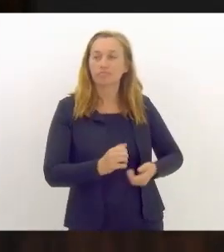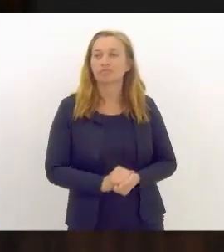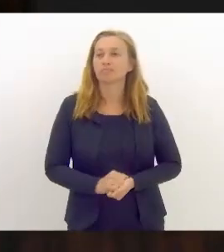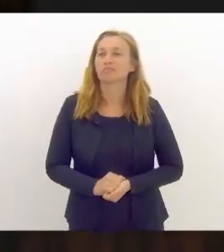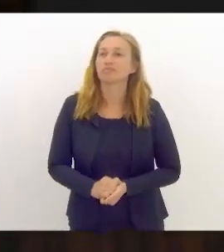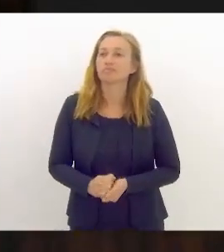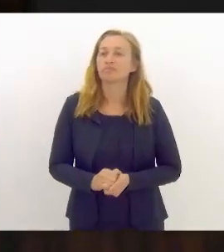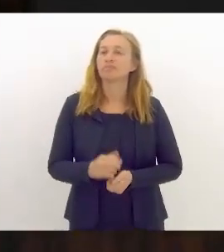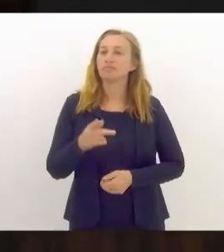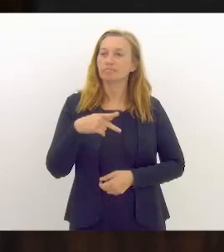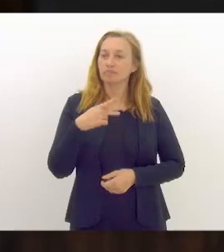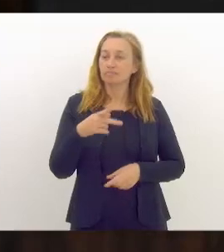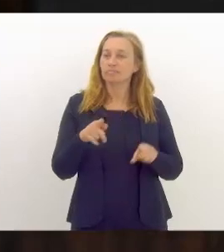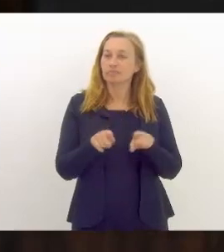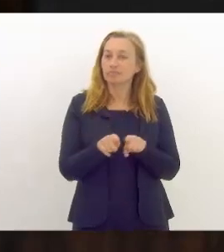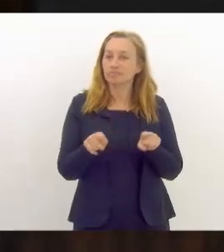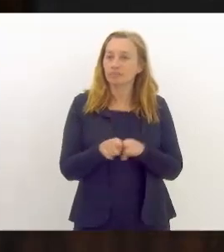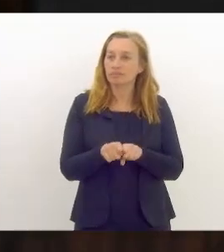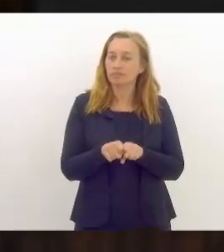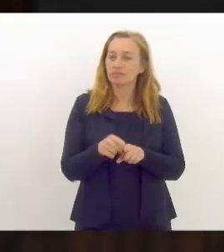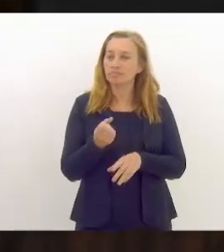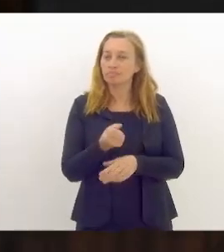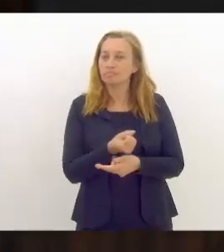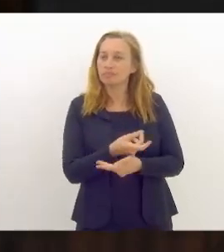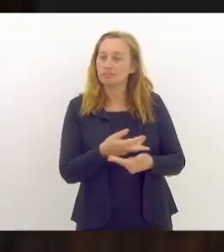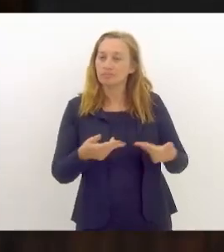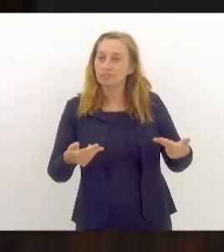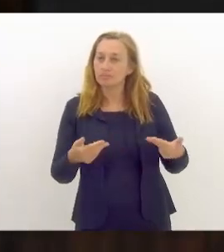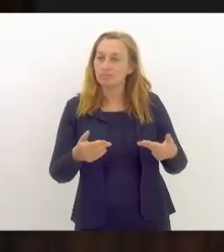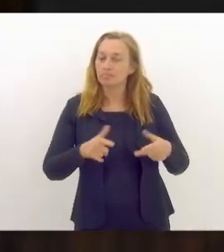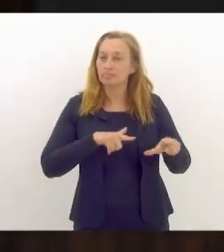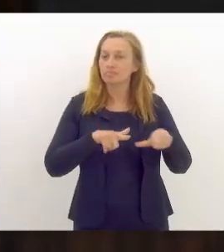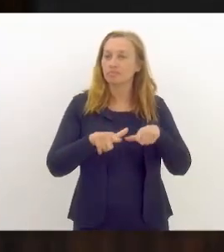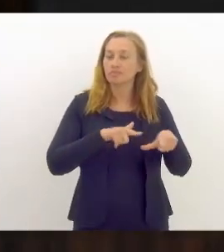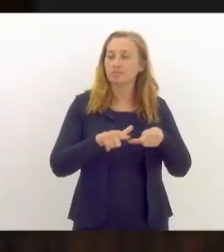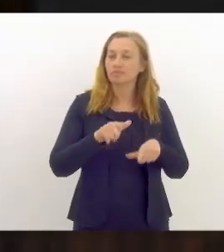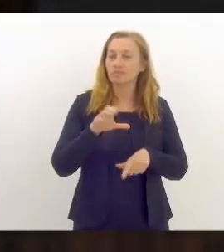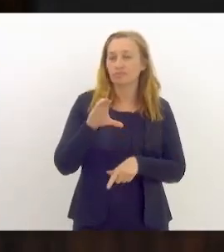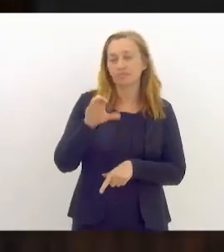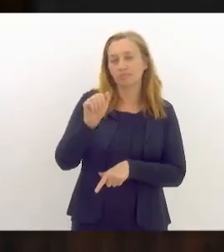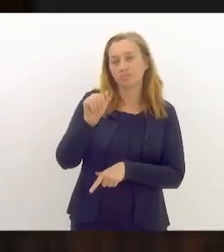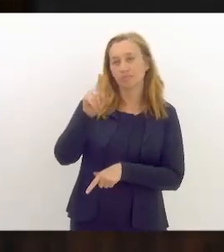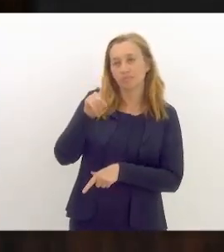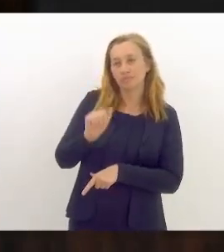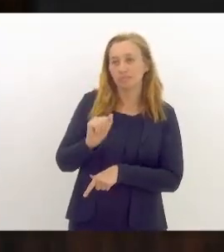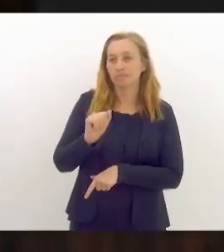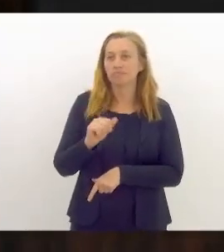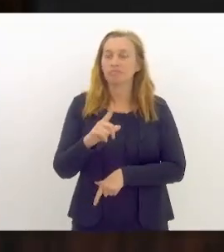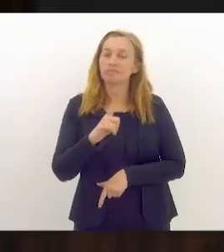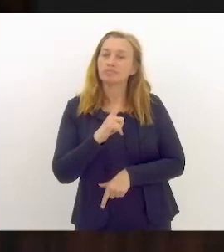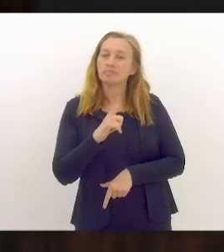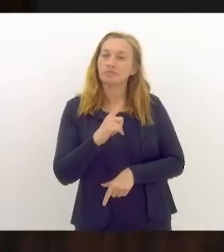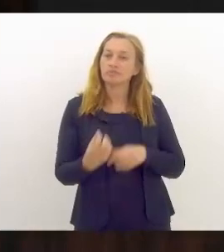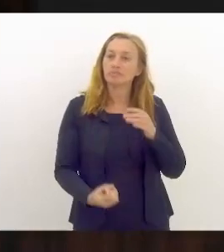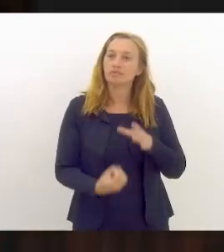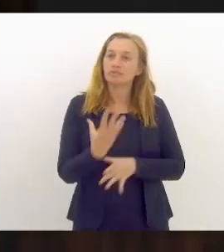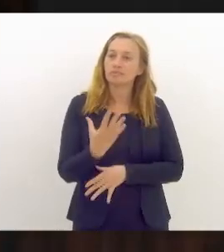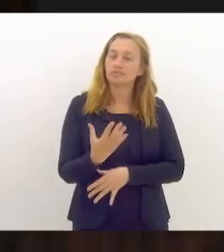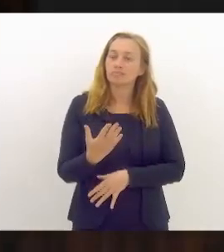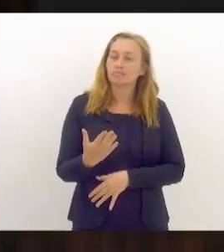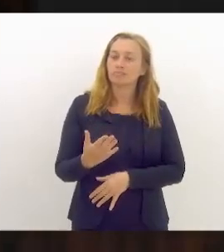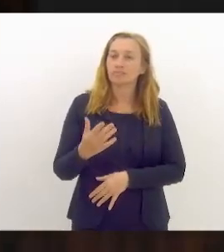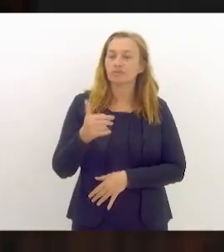destaca-se ainda entre as inúmeras frente de atuação de Camila o fato dela ter criado ela